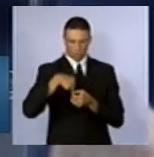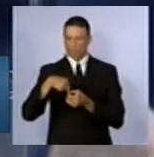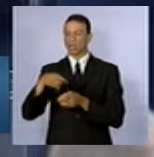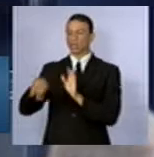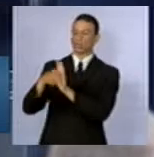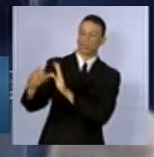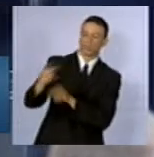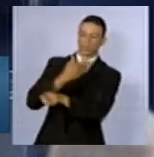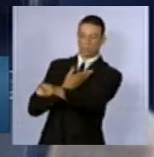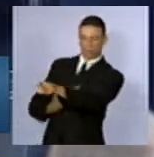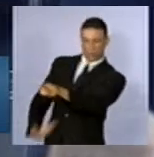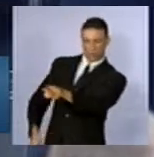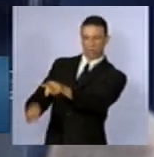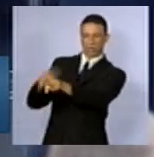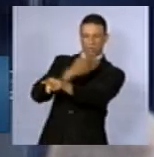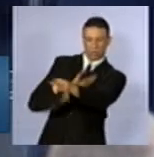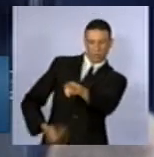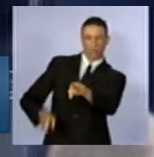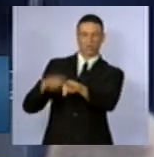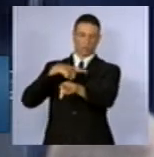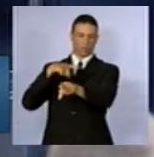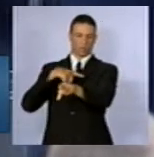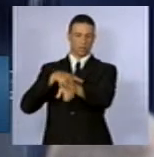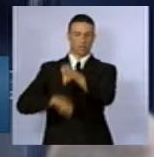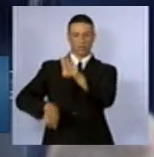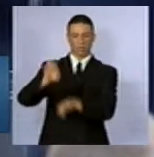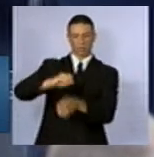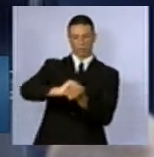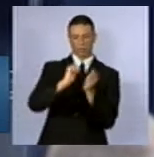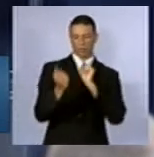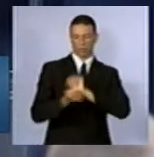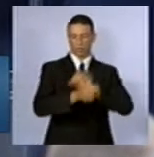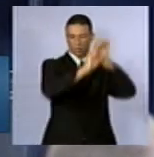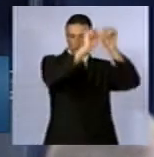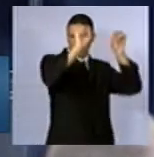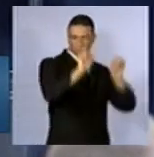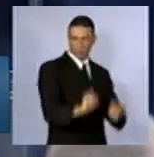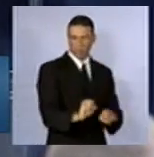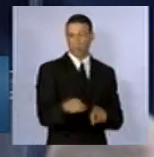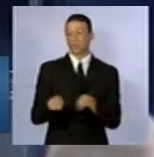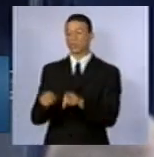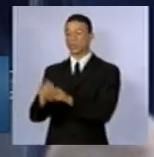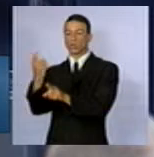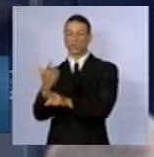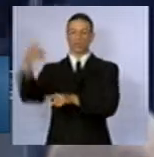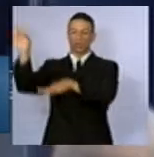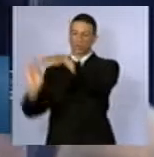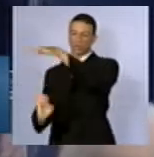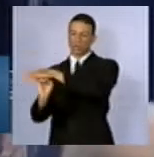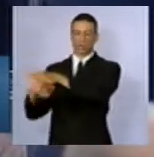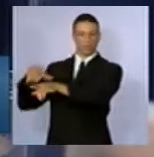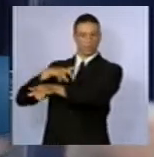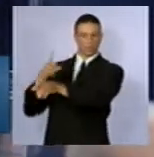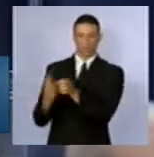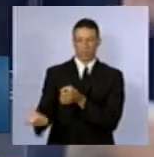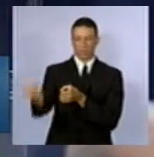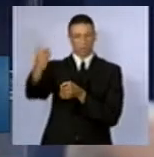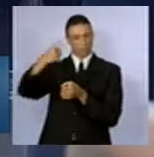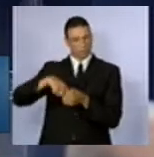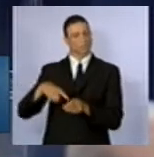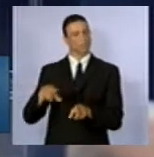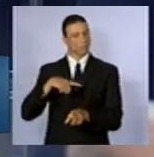público de transmissão a partir da nova da da reestruturação do setor abriu paraa participação privada o serviço público de